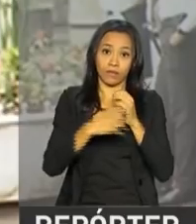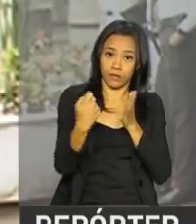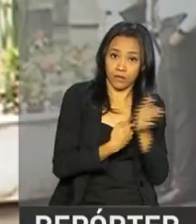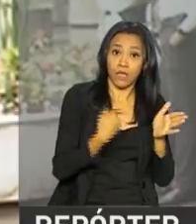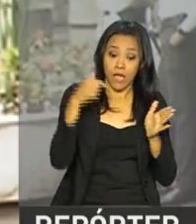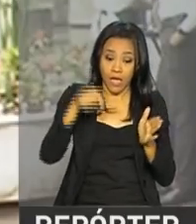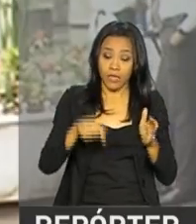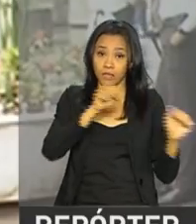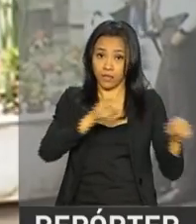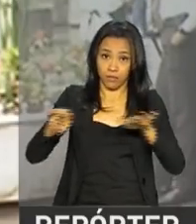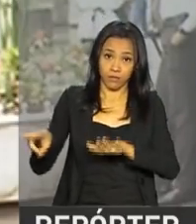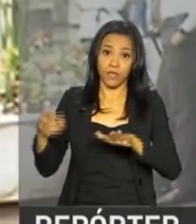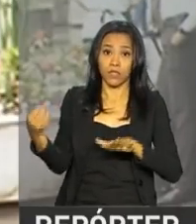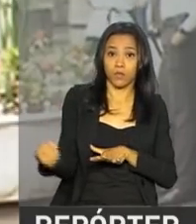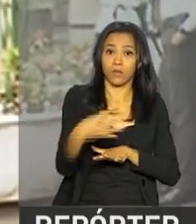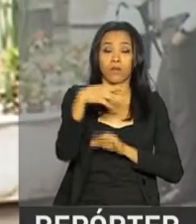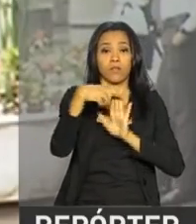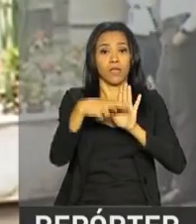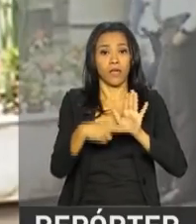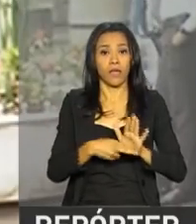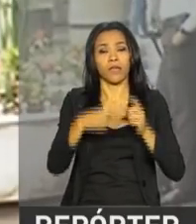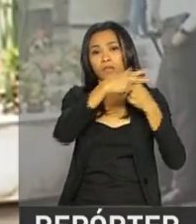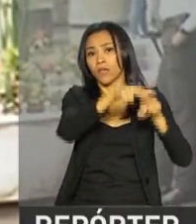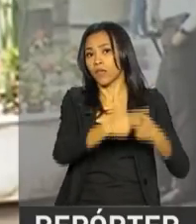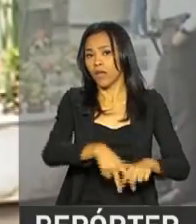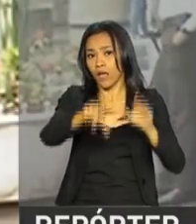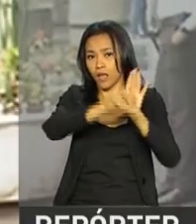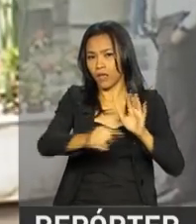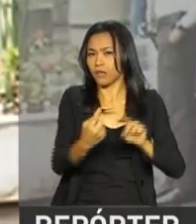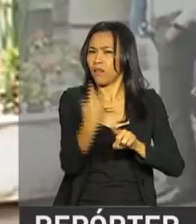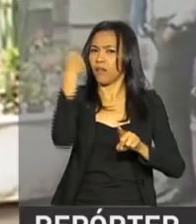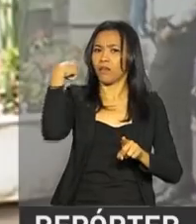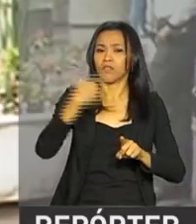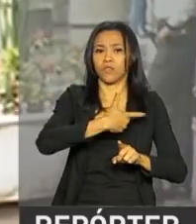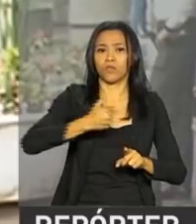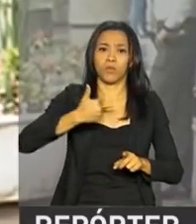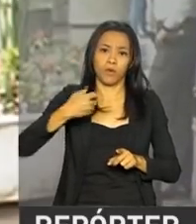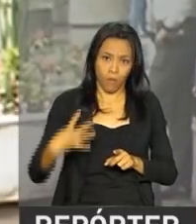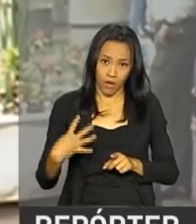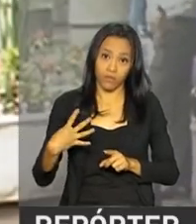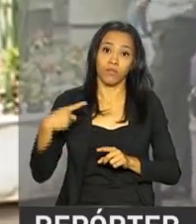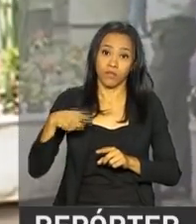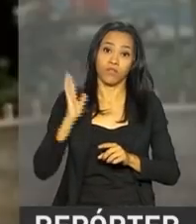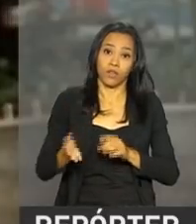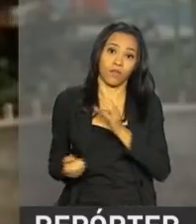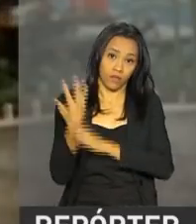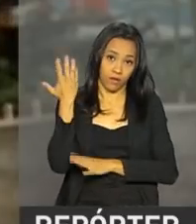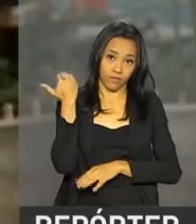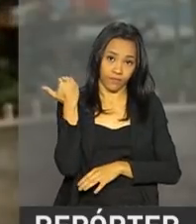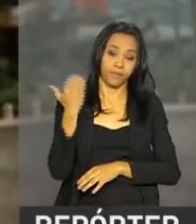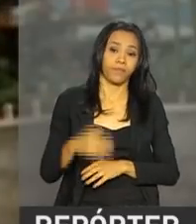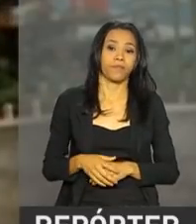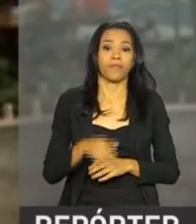nesta semana as novas regras atualiza a legislação em vigor desde 2004 conhecida como lei da precificação essa